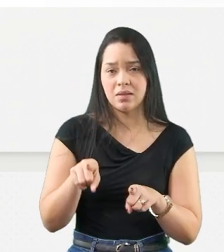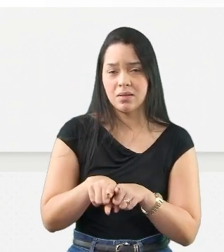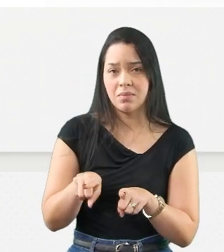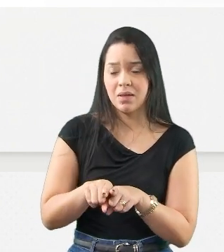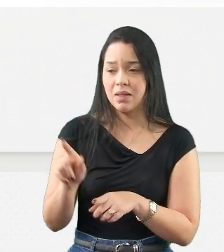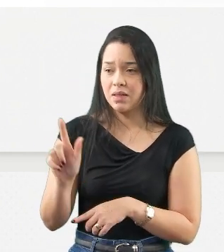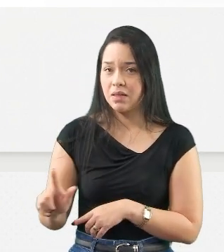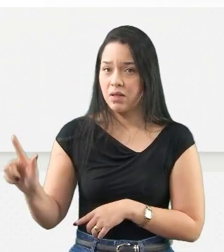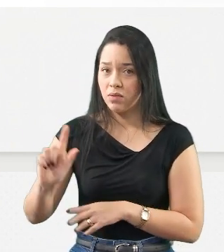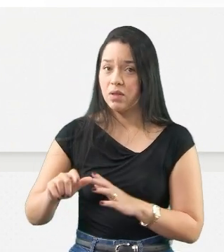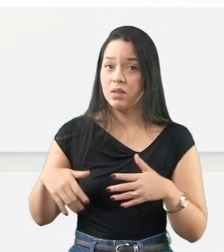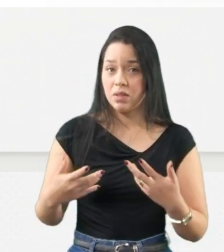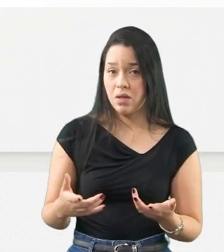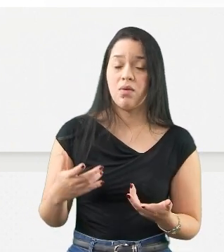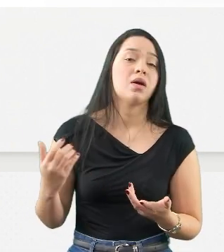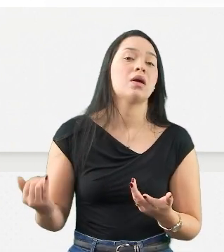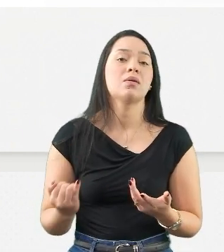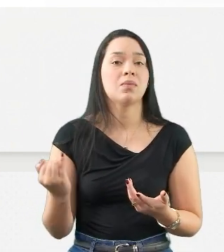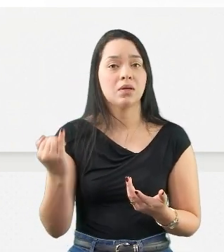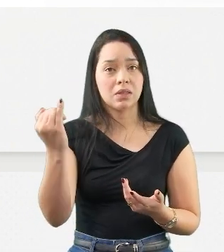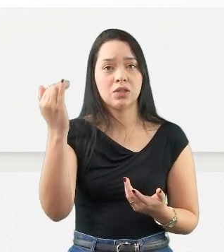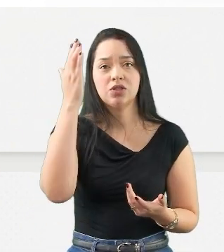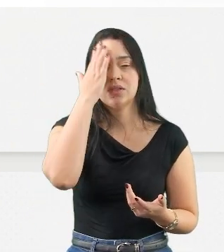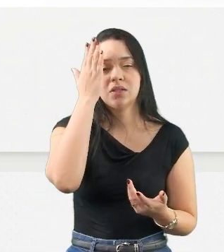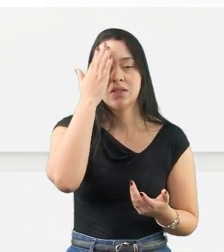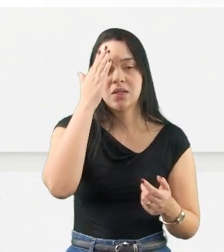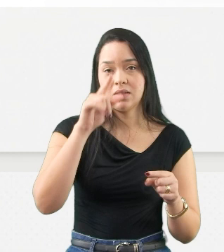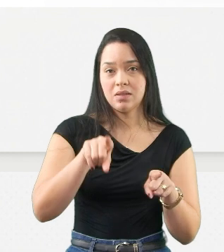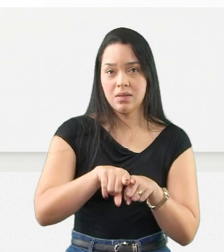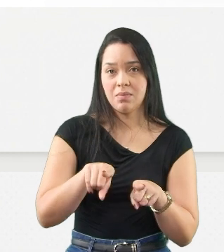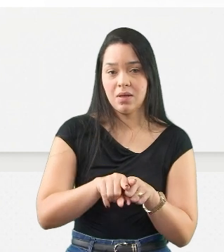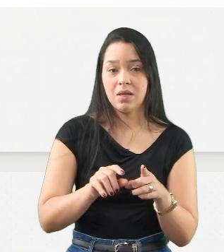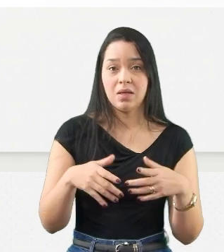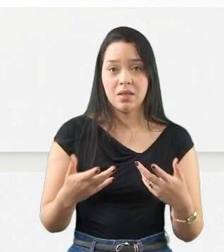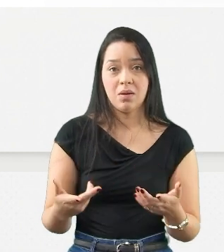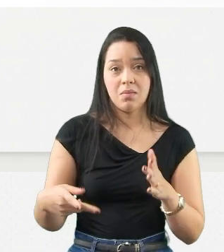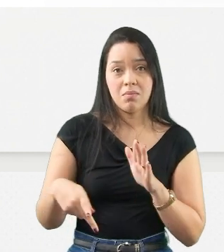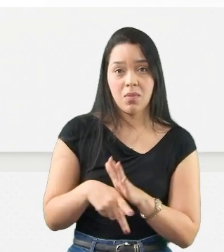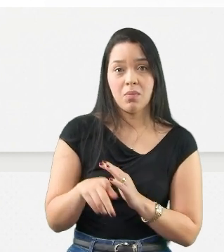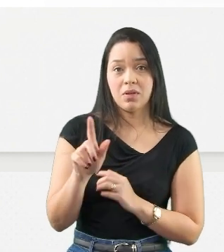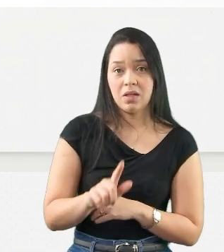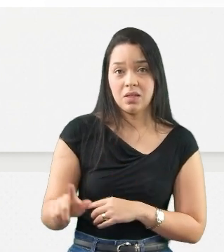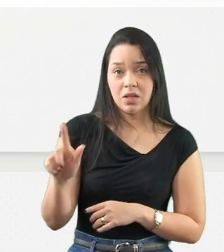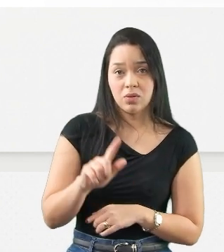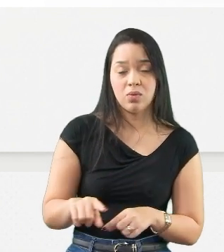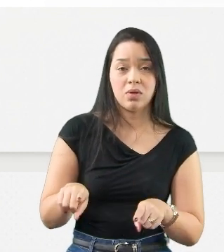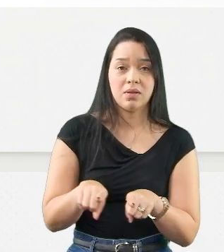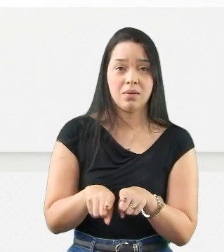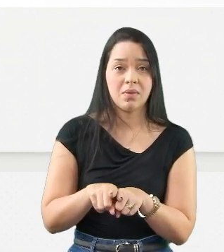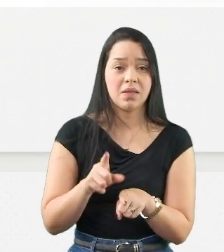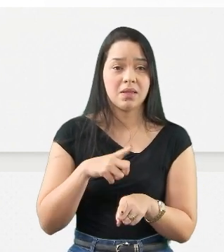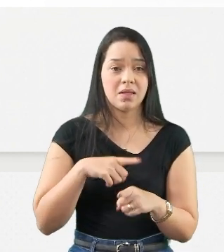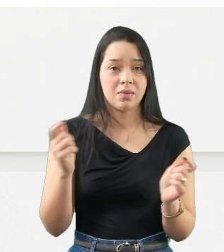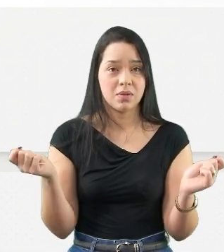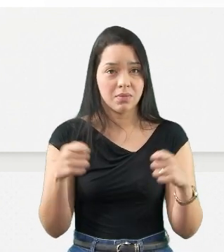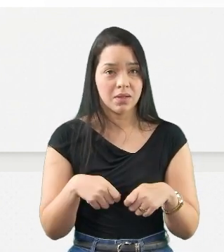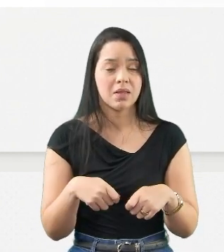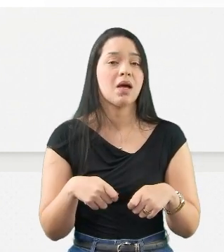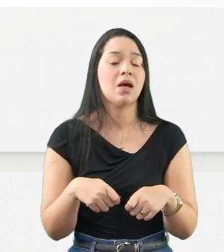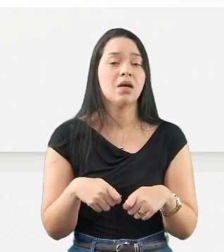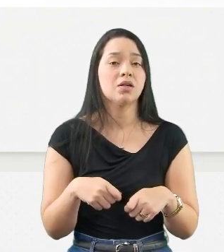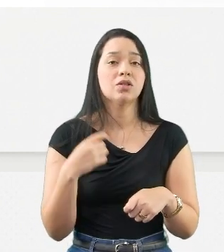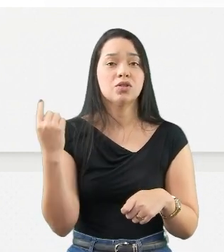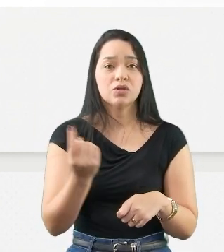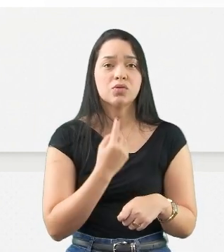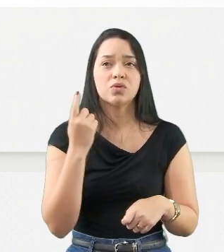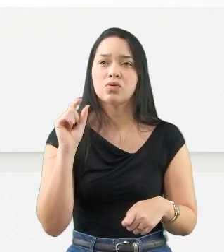literatura. Então é importante a gente entender isso também, né? Então essa questão da literatura de ter essa possibilidade de nos